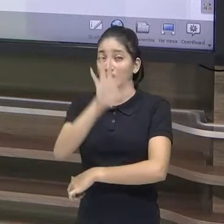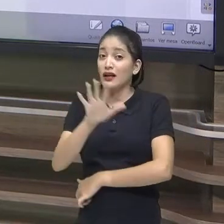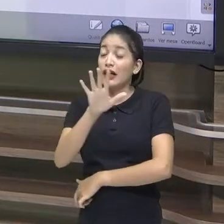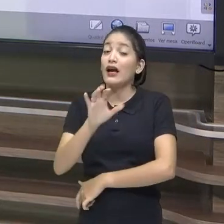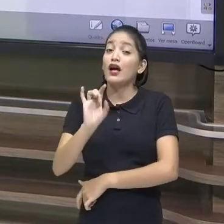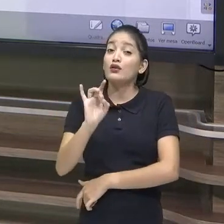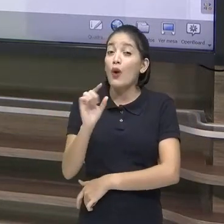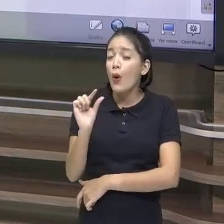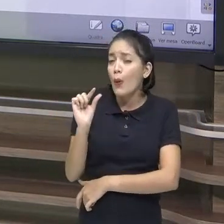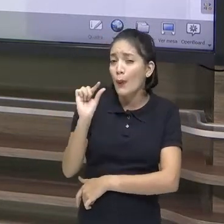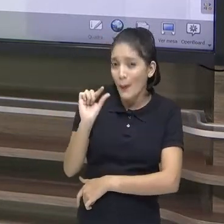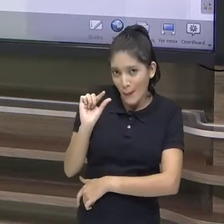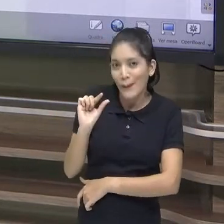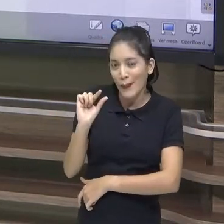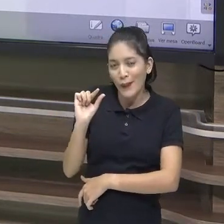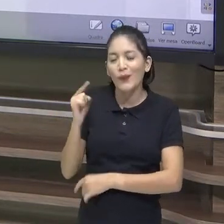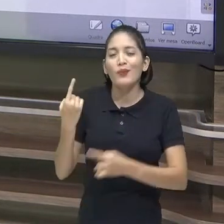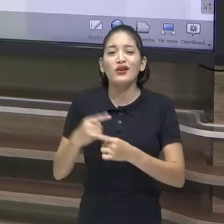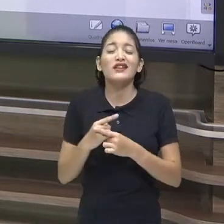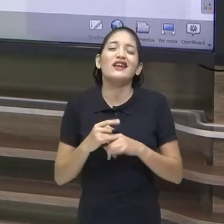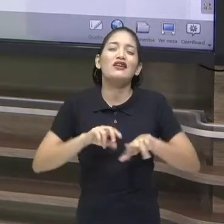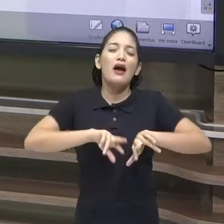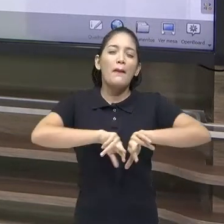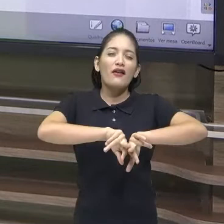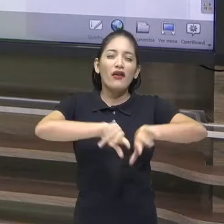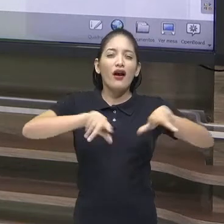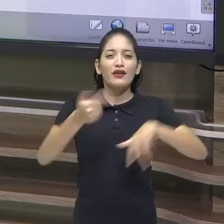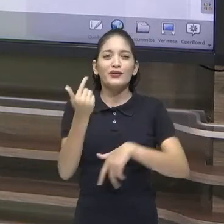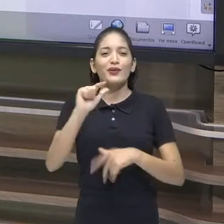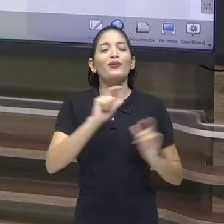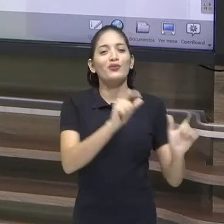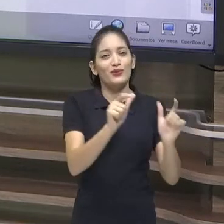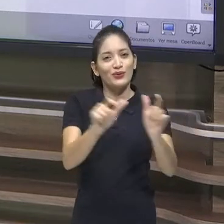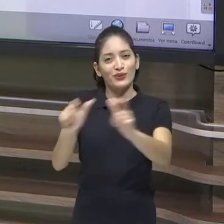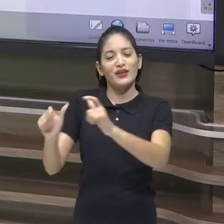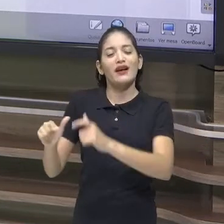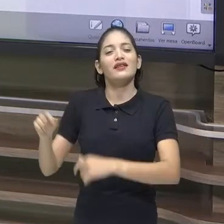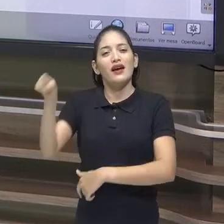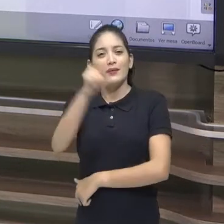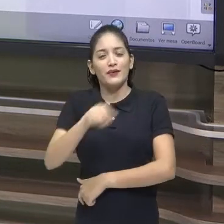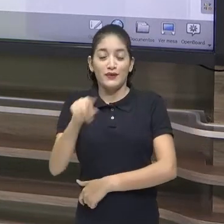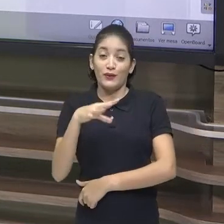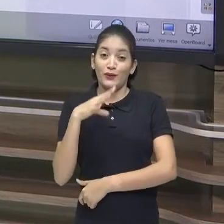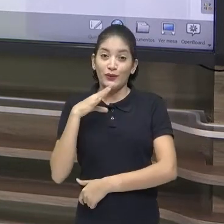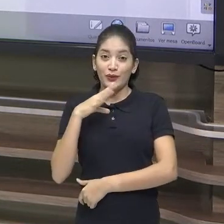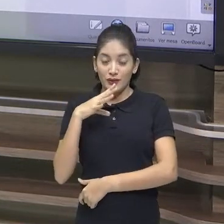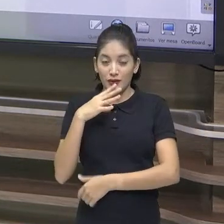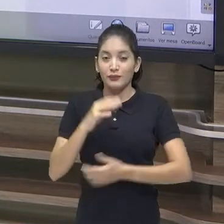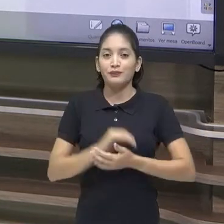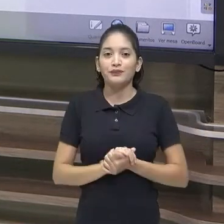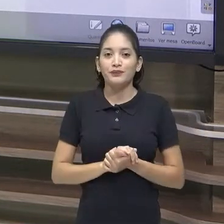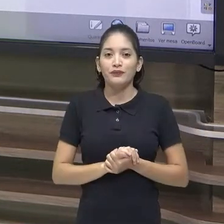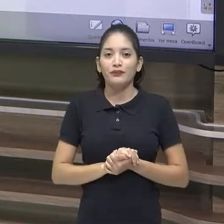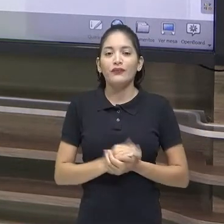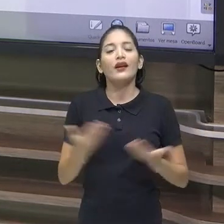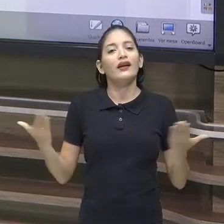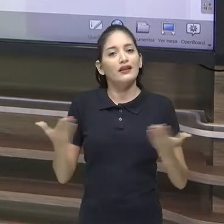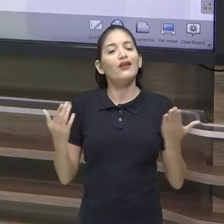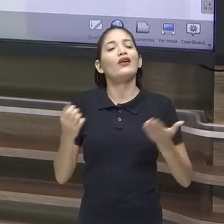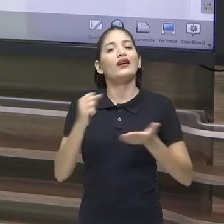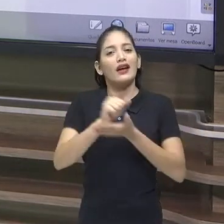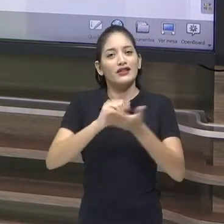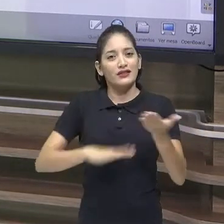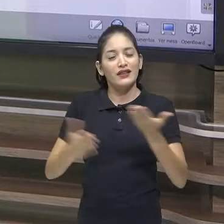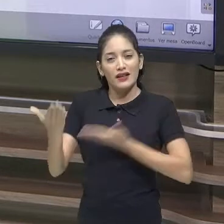um pouco, tá bom, gente? A gente tem aí muitos outros lugares aí para vocês conhecerem. Então, agora vamos à